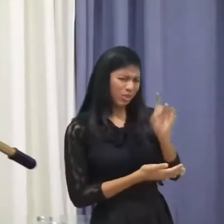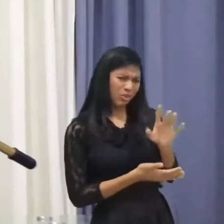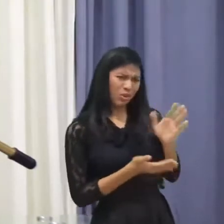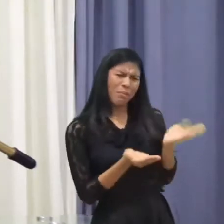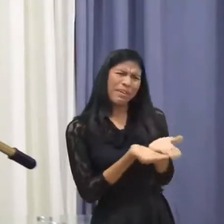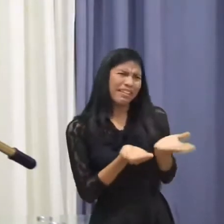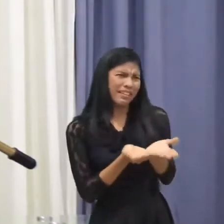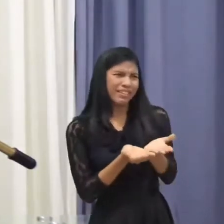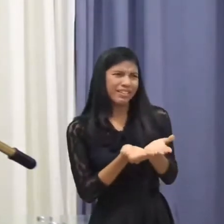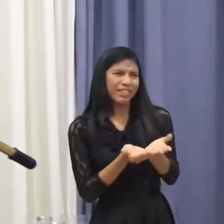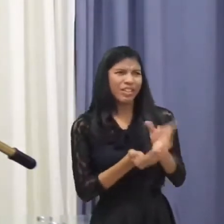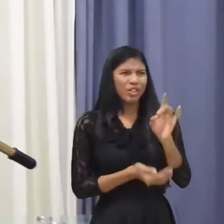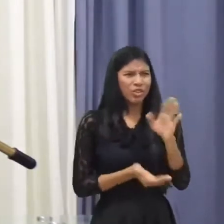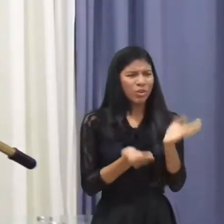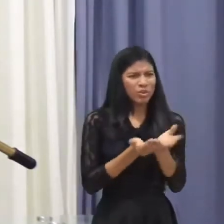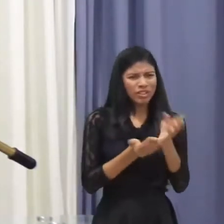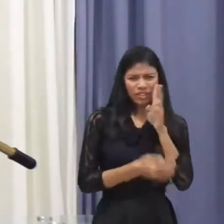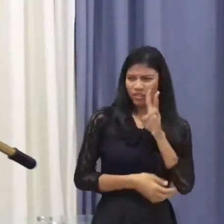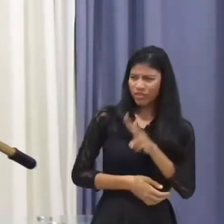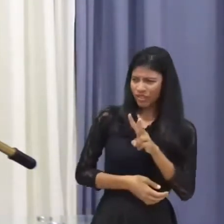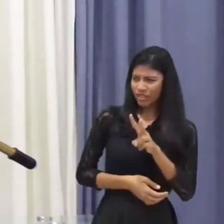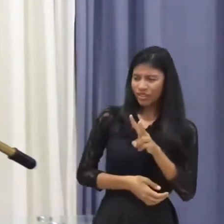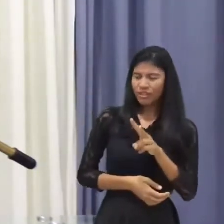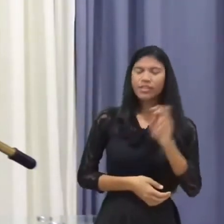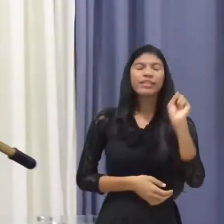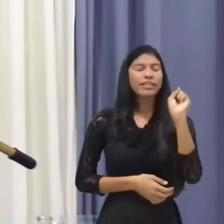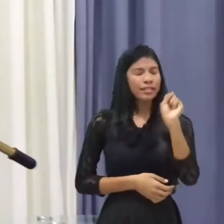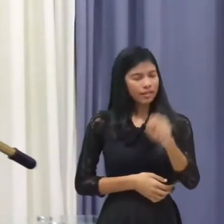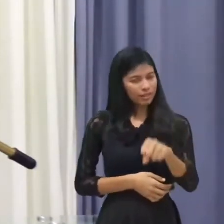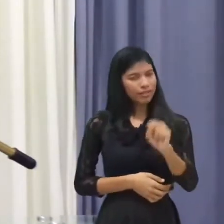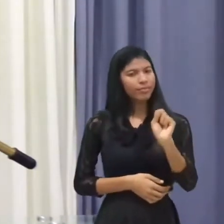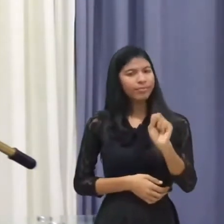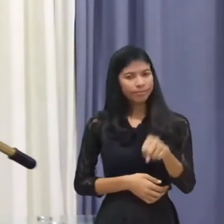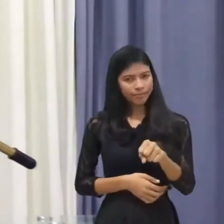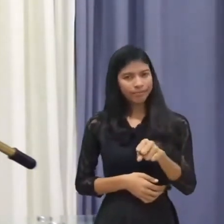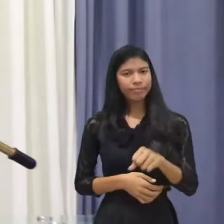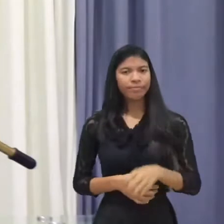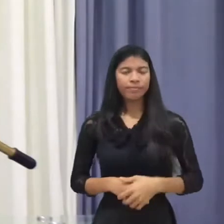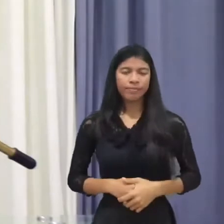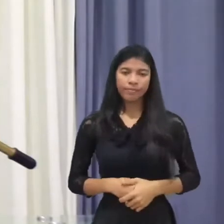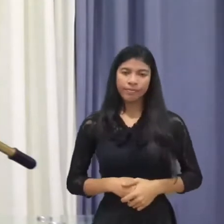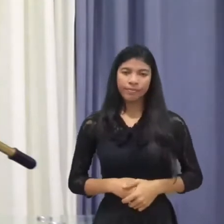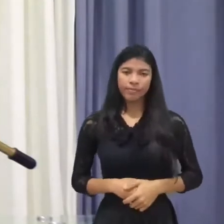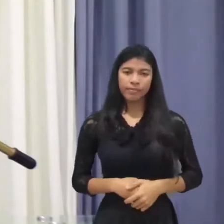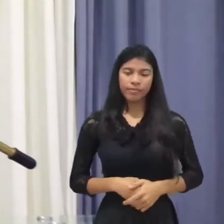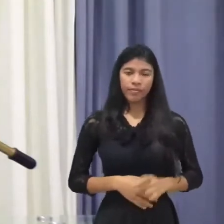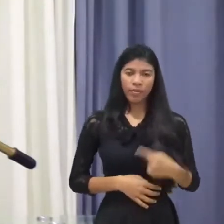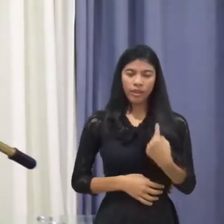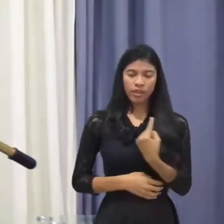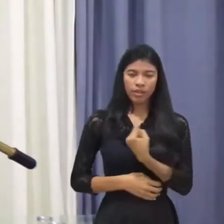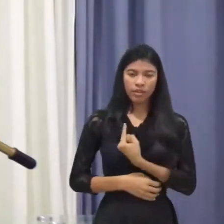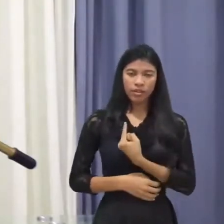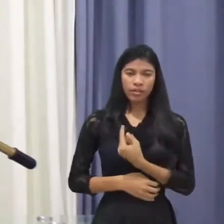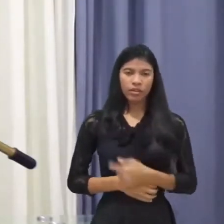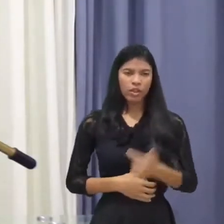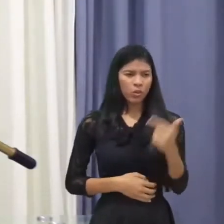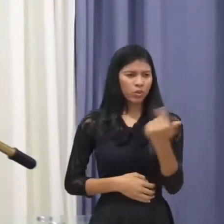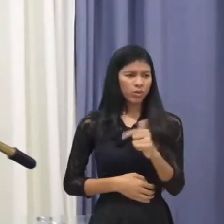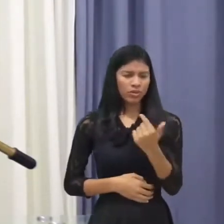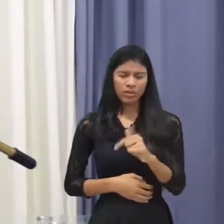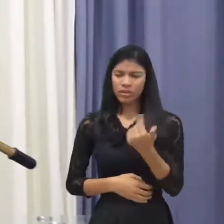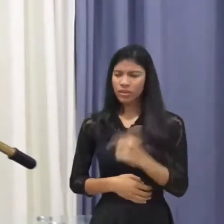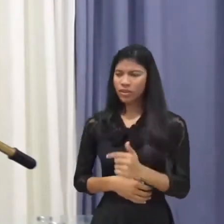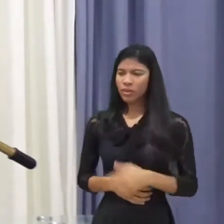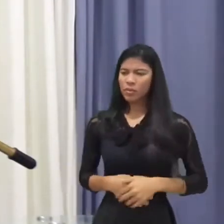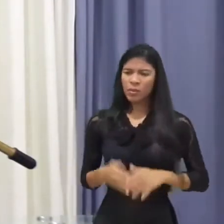crentes vão ver isso? Exatamente como foi a sua ressurreição. Nós não temos nenhum relato bíblico